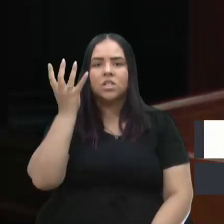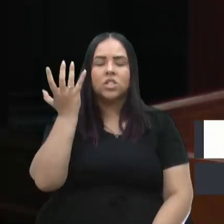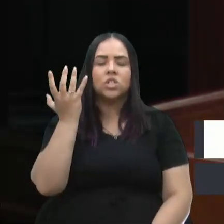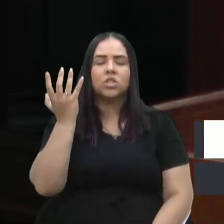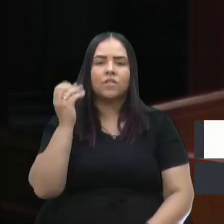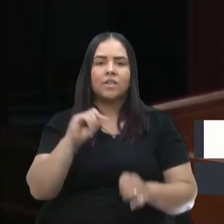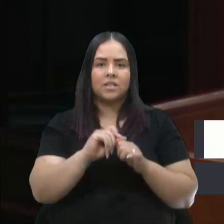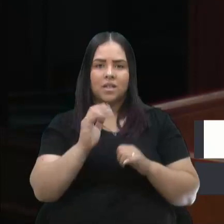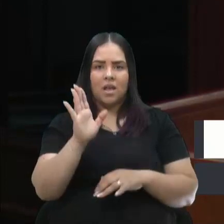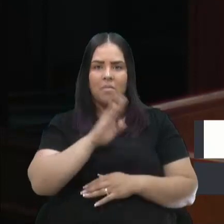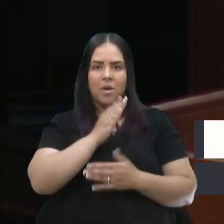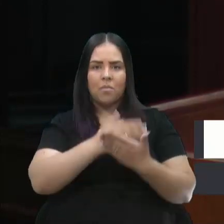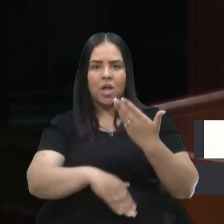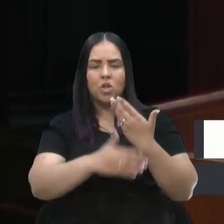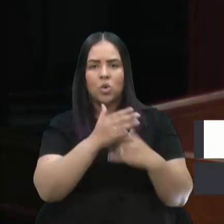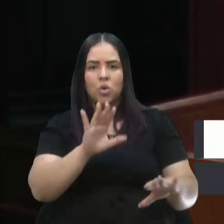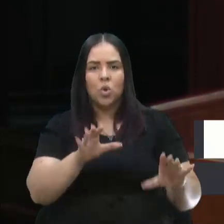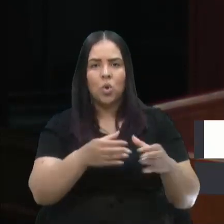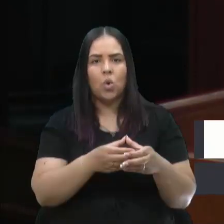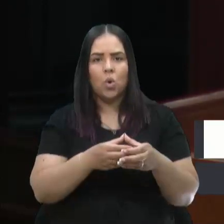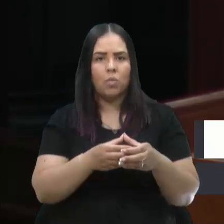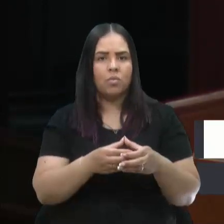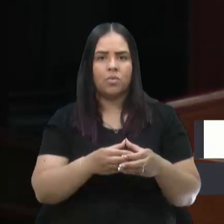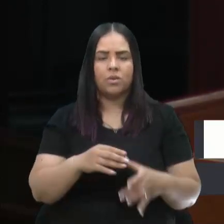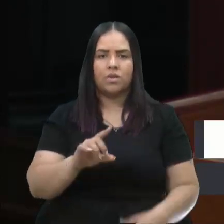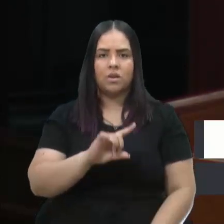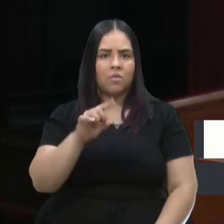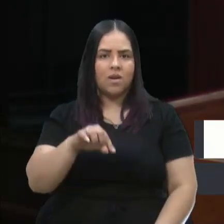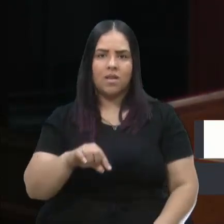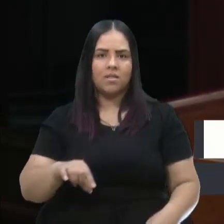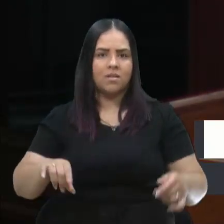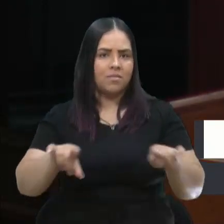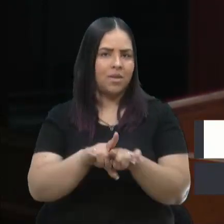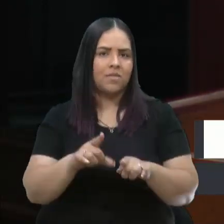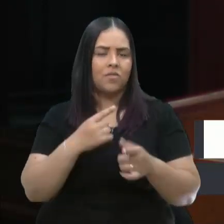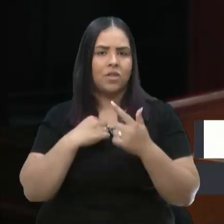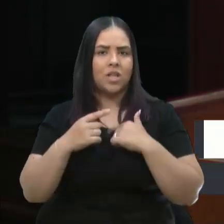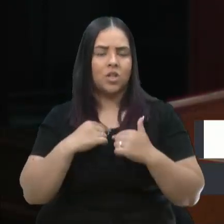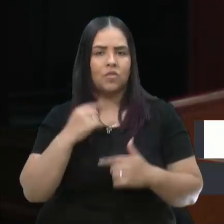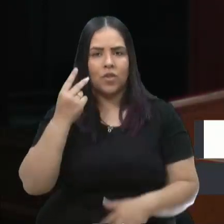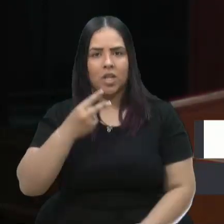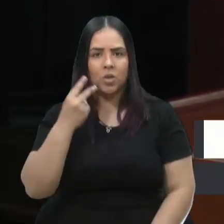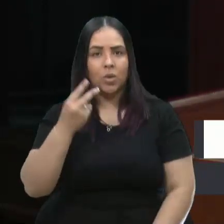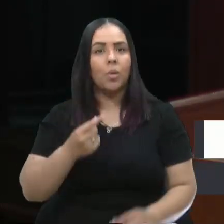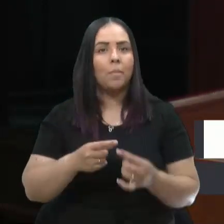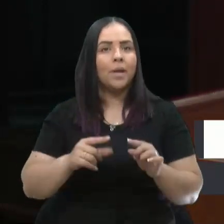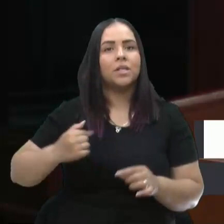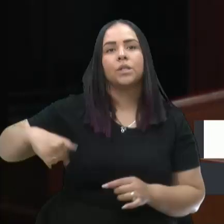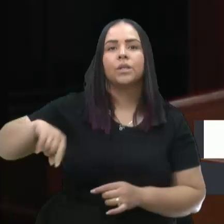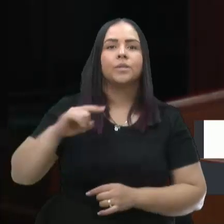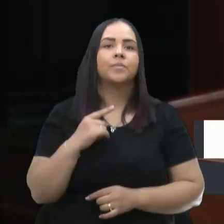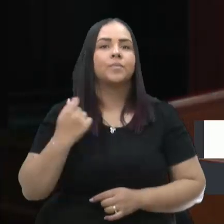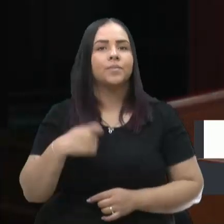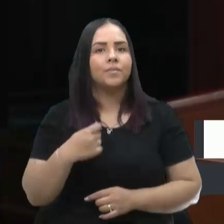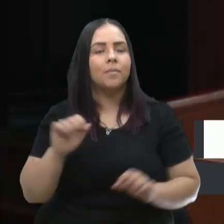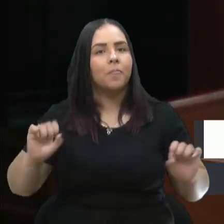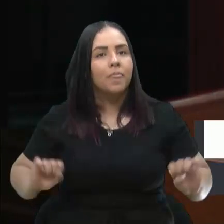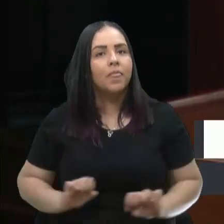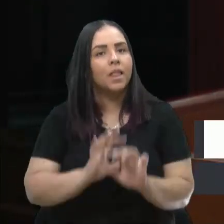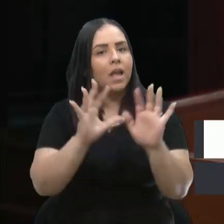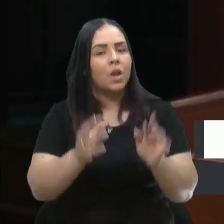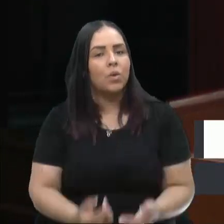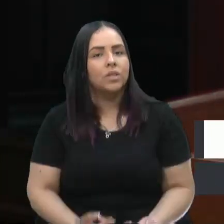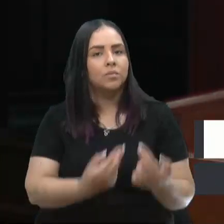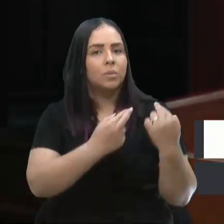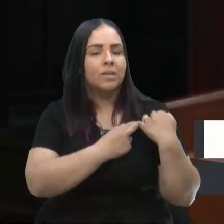uma categoria inteira. Não é também desejo dos vereadores. Agora a gente precisa ter clara a nossa